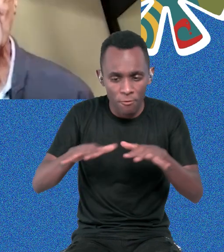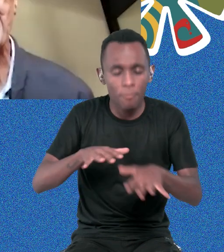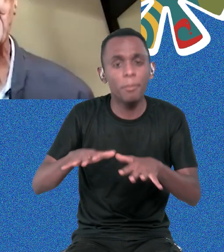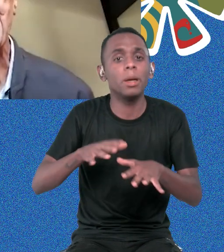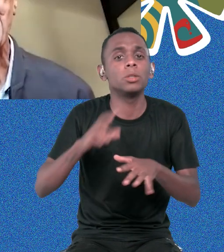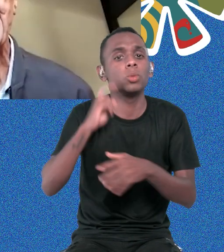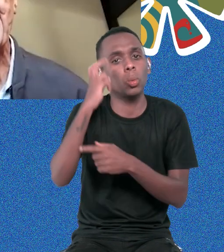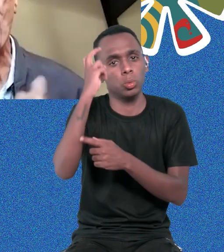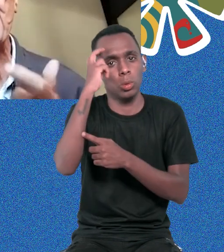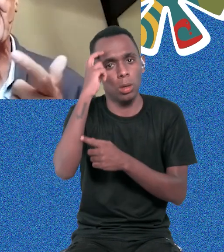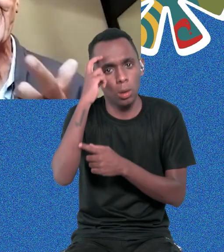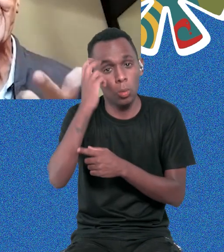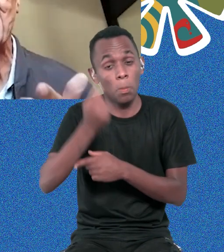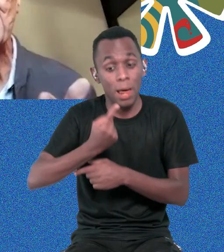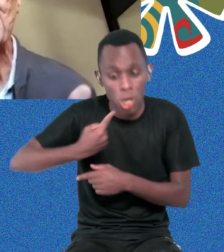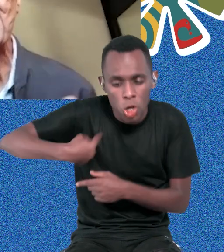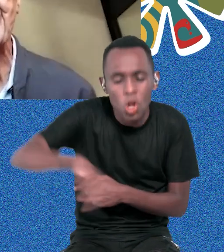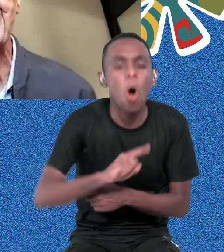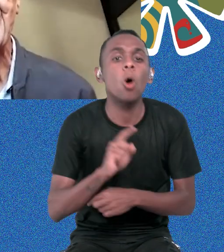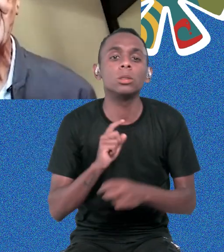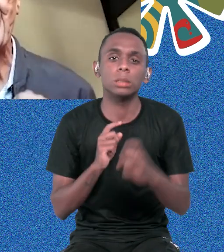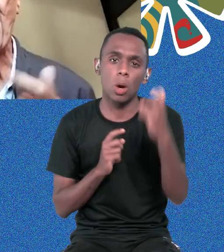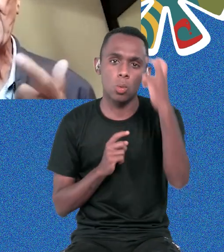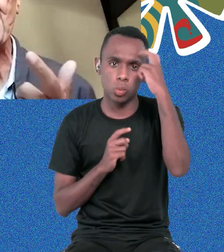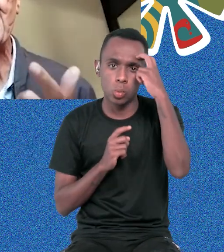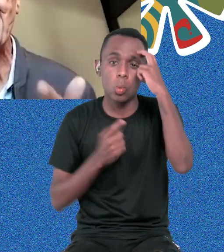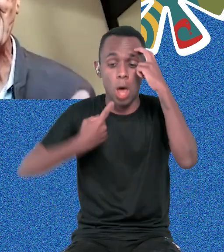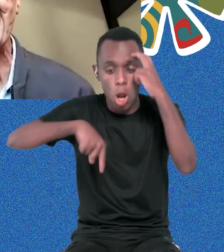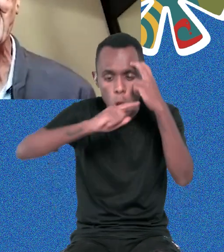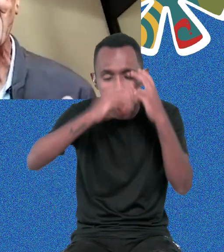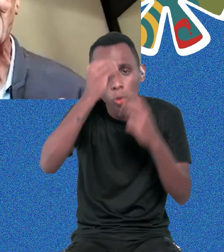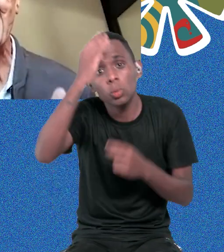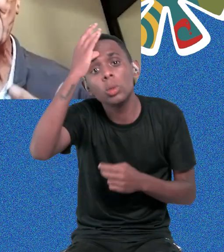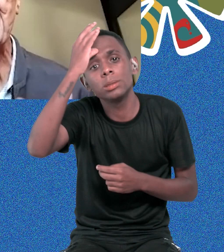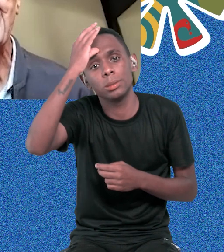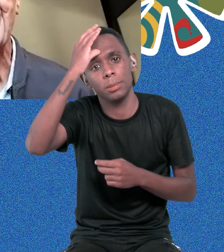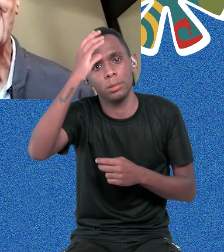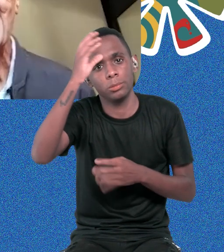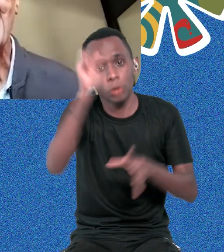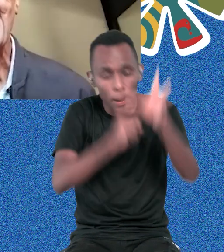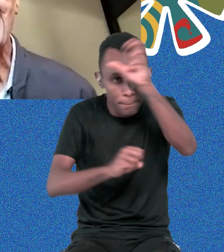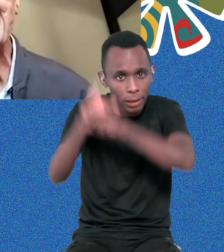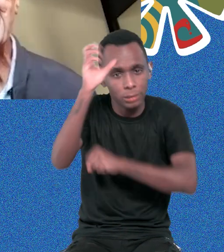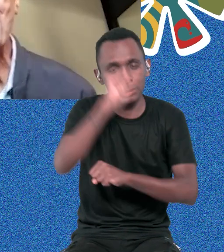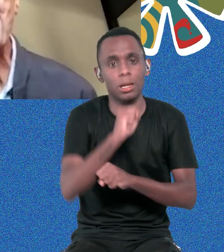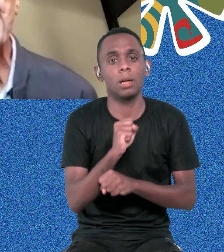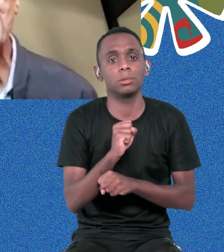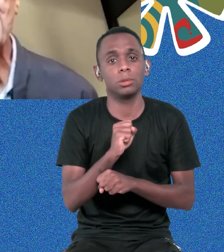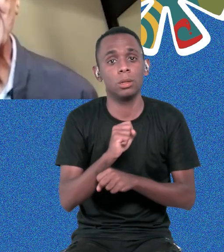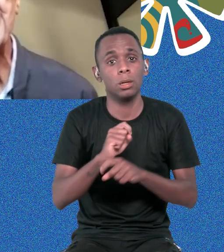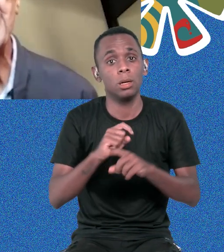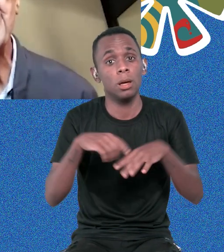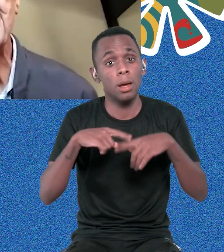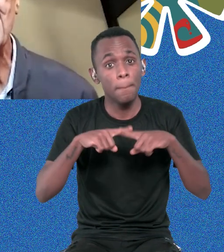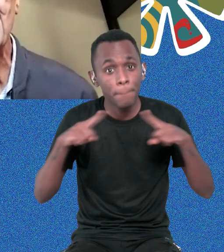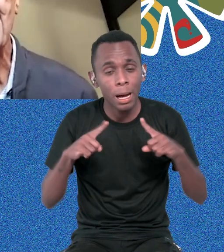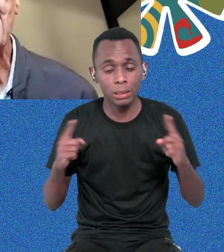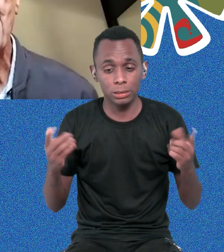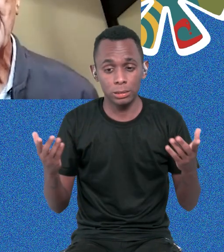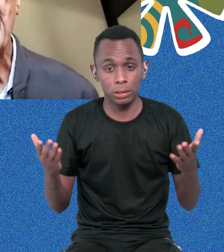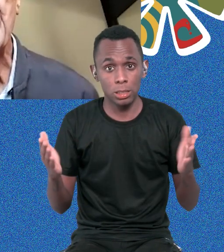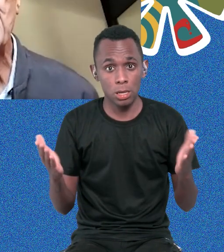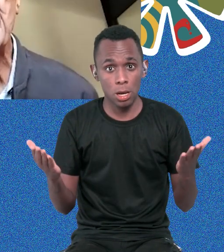movimentos culturais, de nossas culturas, de nossos saberes, de nossas. Neste momento,